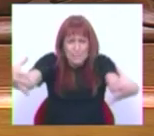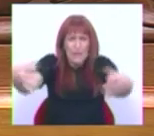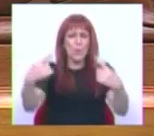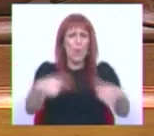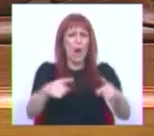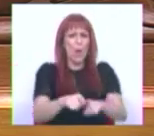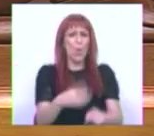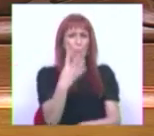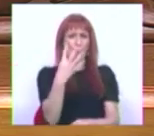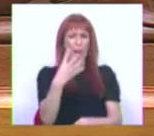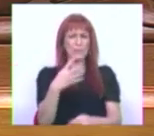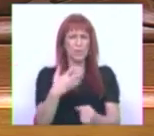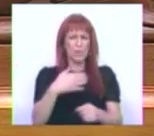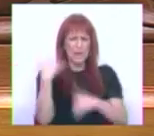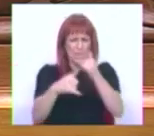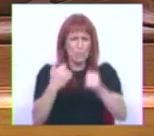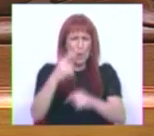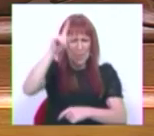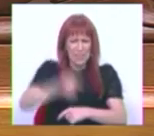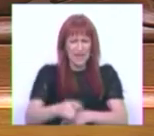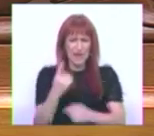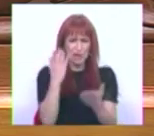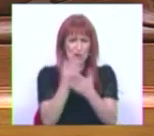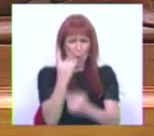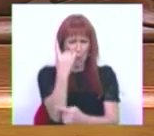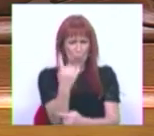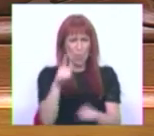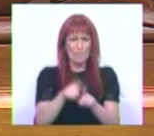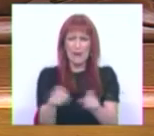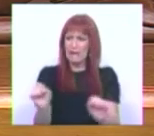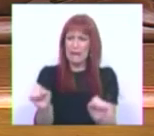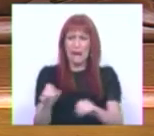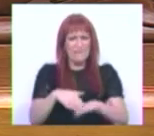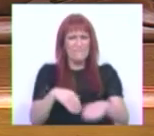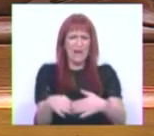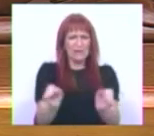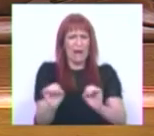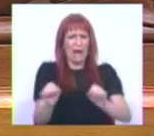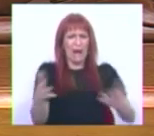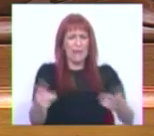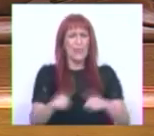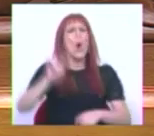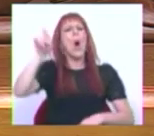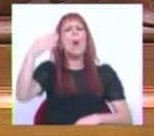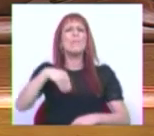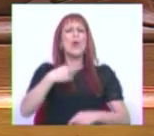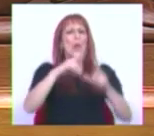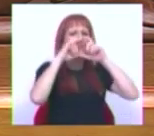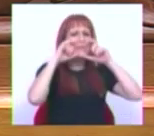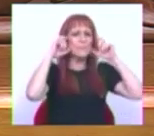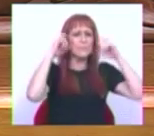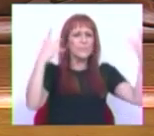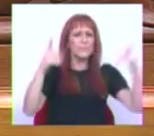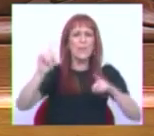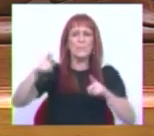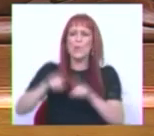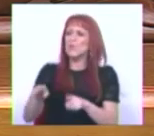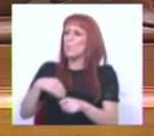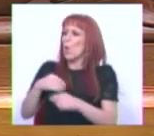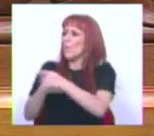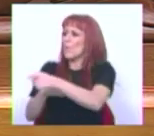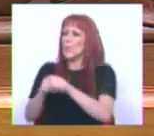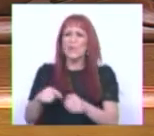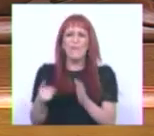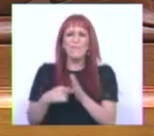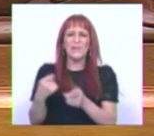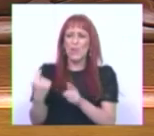existem 4 agressões diárias nos estabelecimentos de ensino, sem que ninguém faça nada. Em vez de se preocuparem com as máscaras, deviam estar preocupados com a